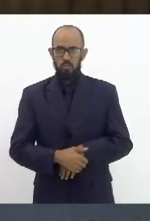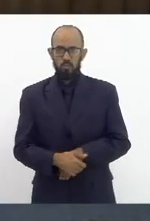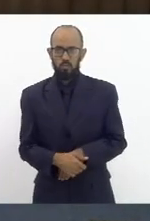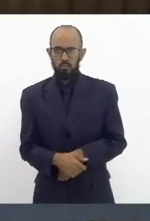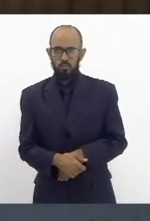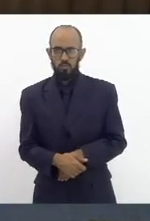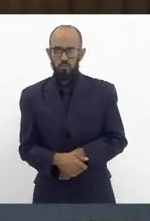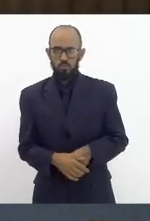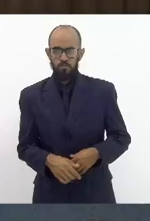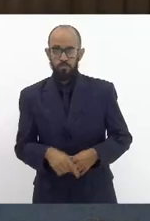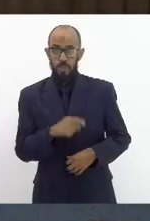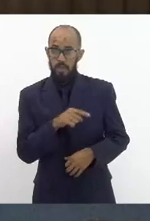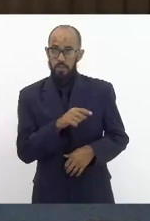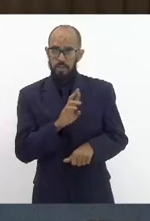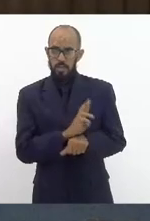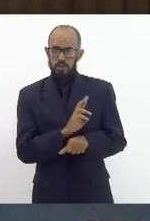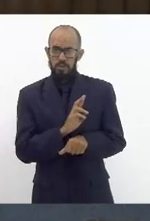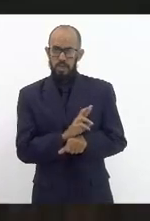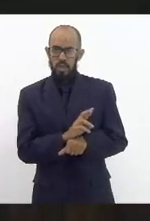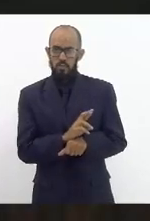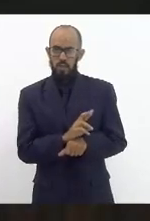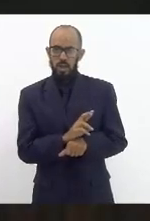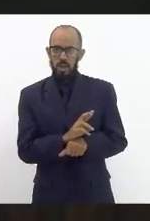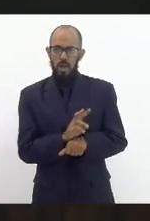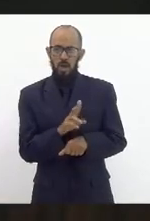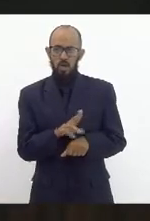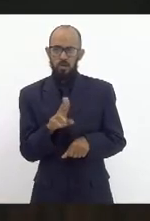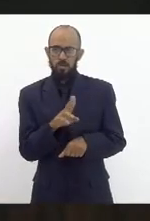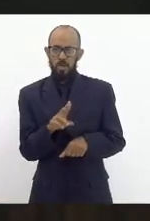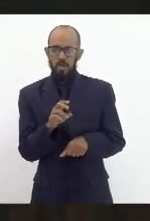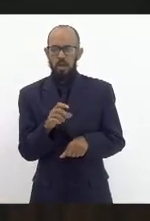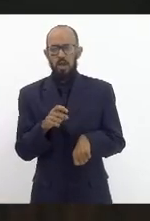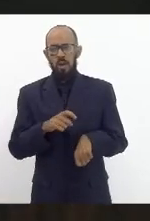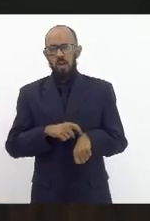25%. E essa reserva é usada para momentos